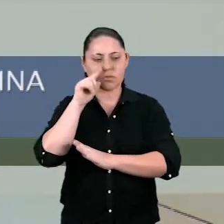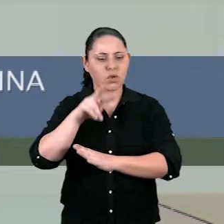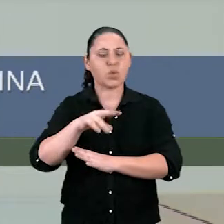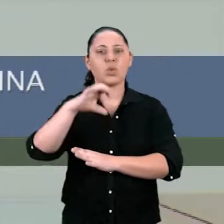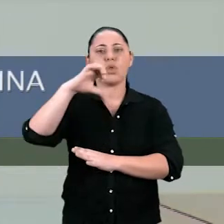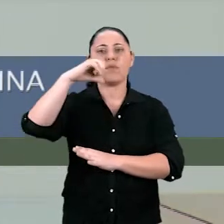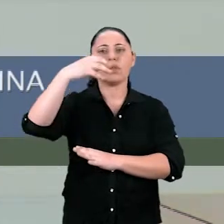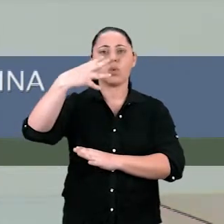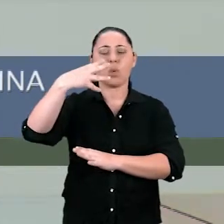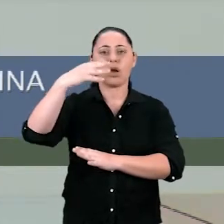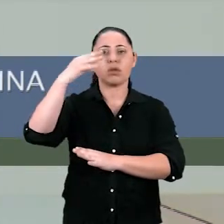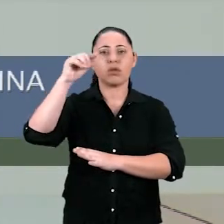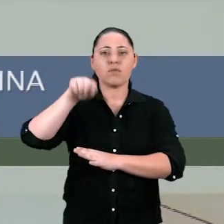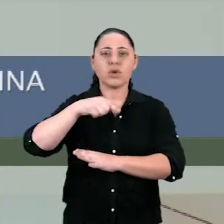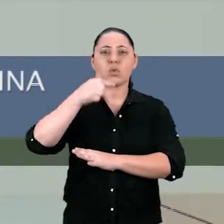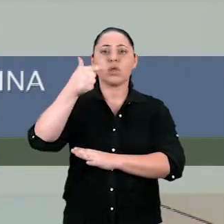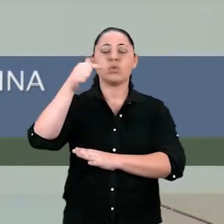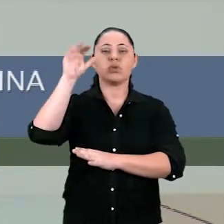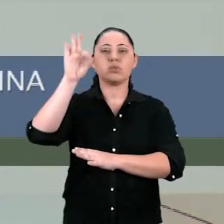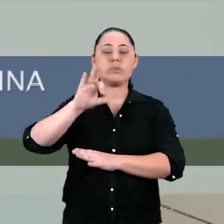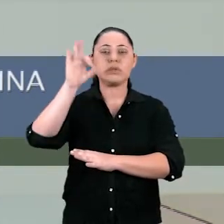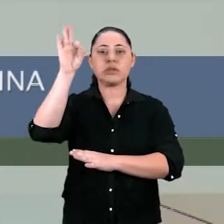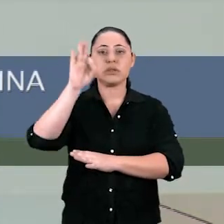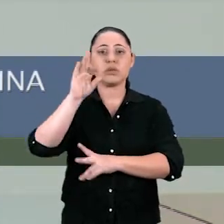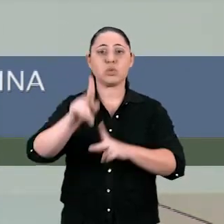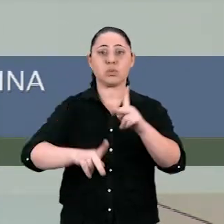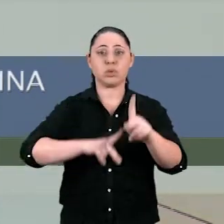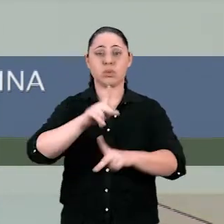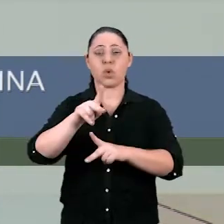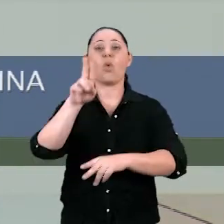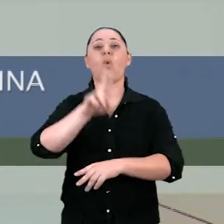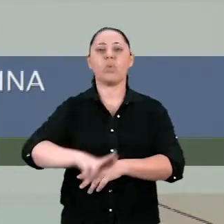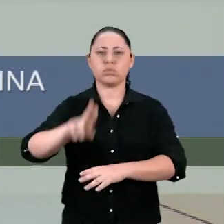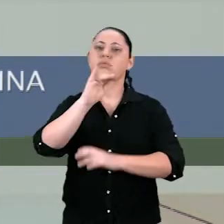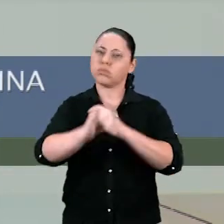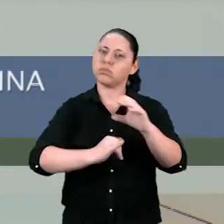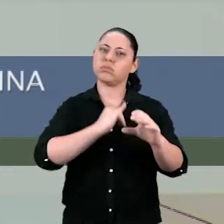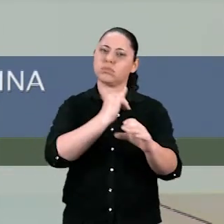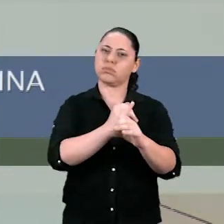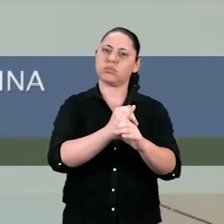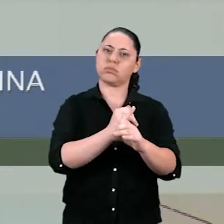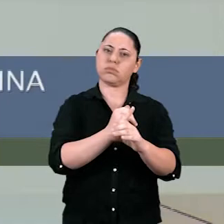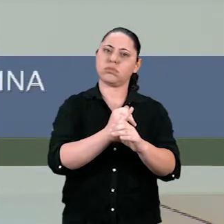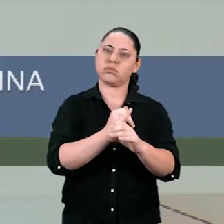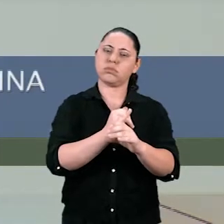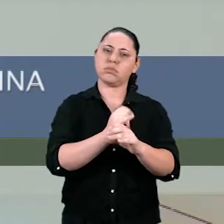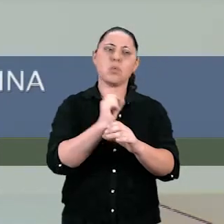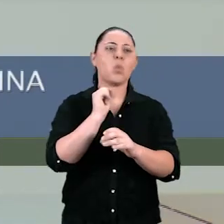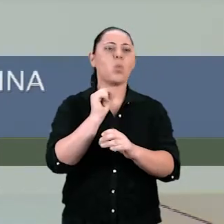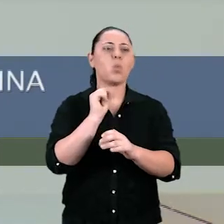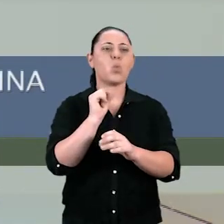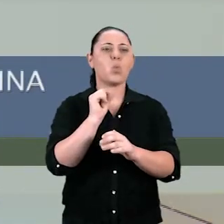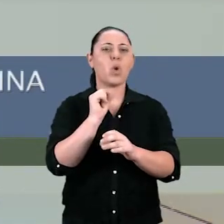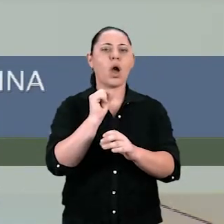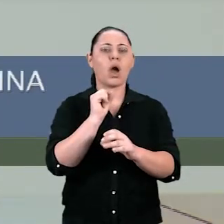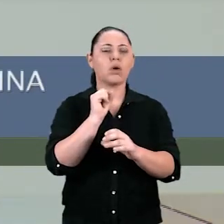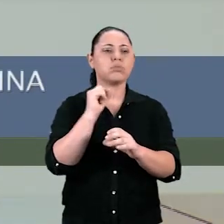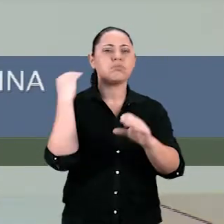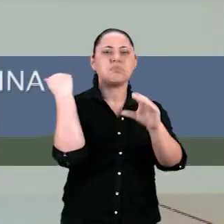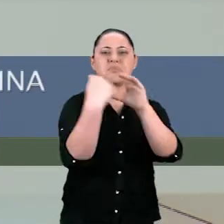verificou que 94,2% da população brasileira se utiliza da internet para